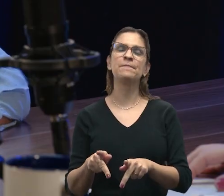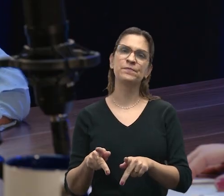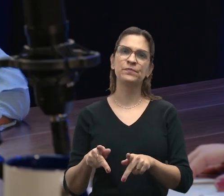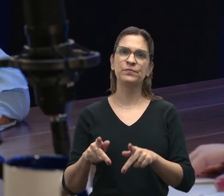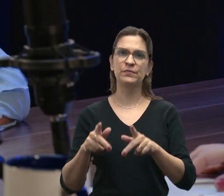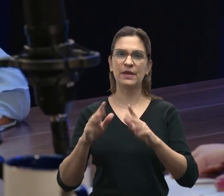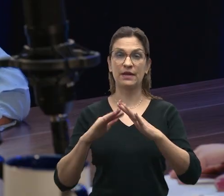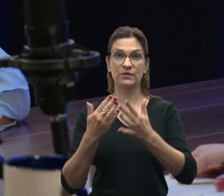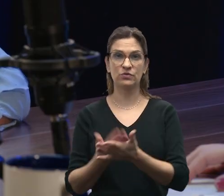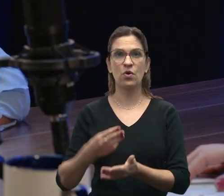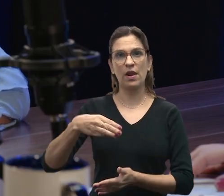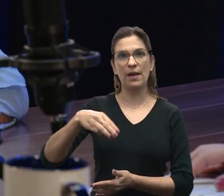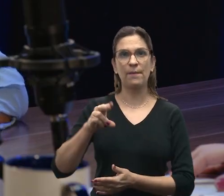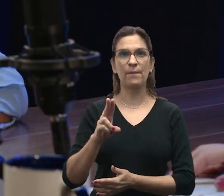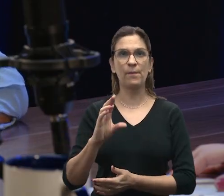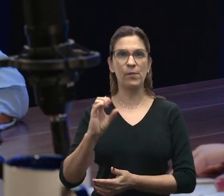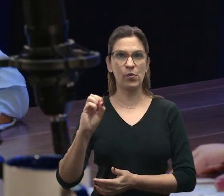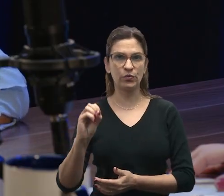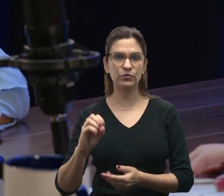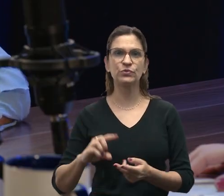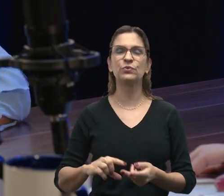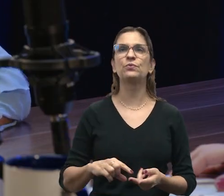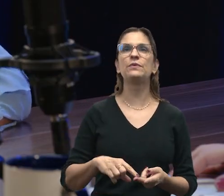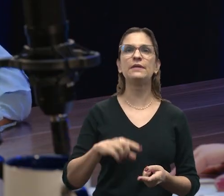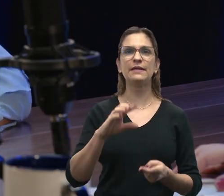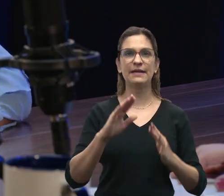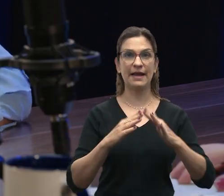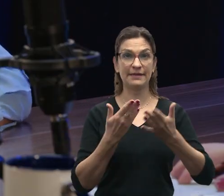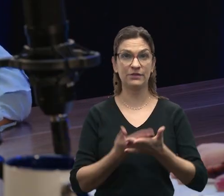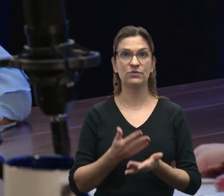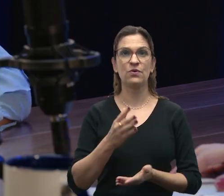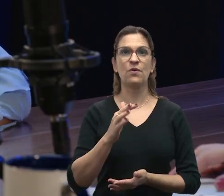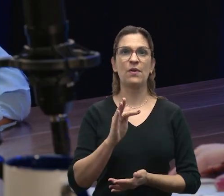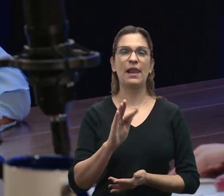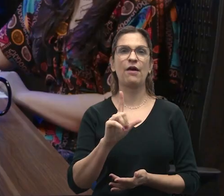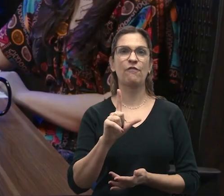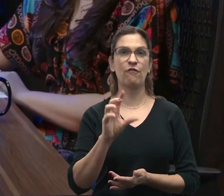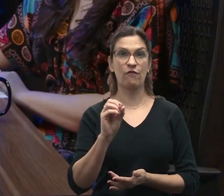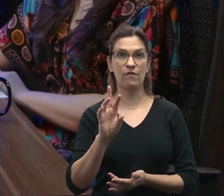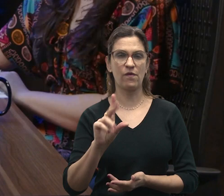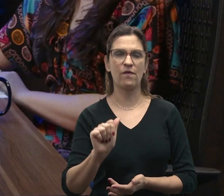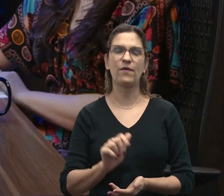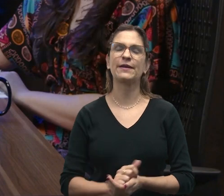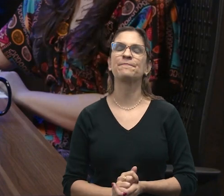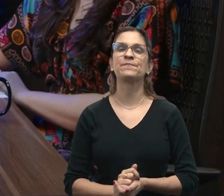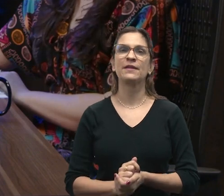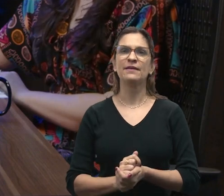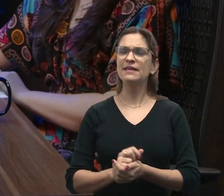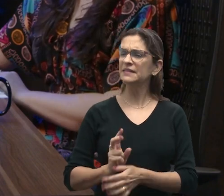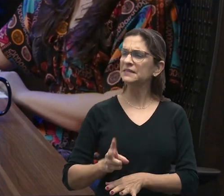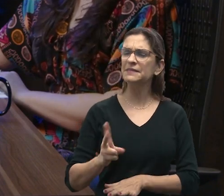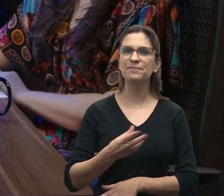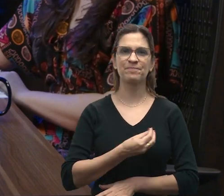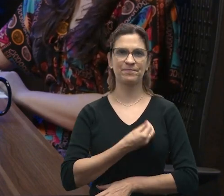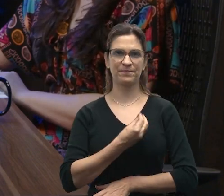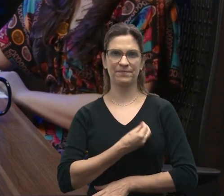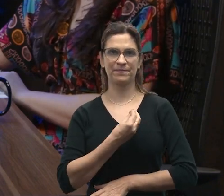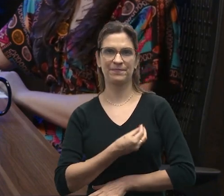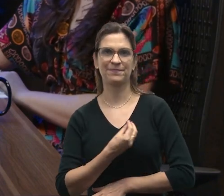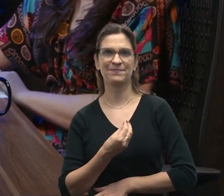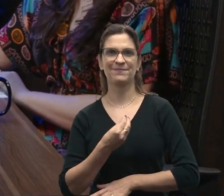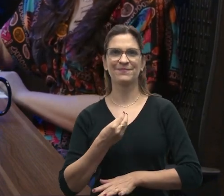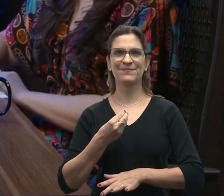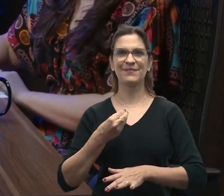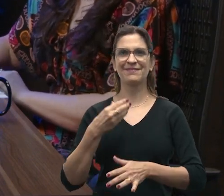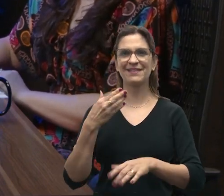na Múcio Teixeira Júnior e na Flora Guimarães, que é ali na Doutora Albuquerque. E a gente sempre participava das